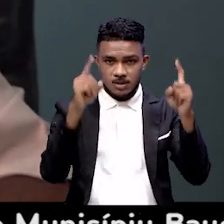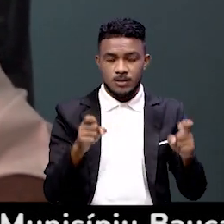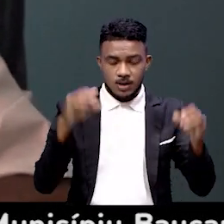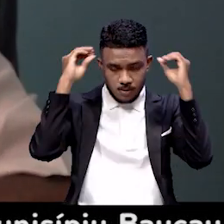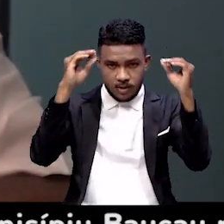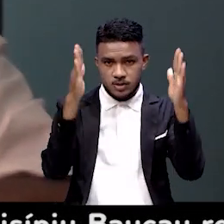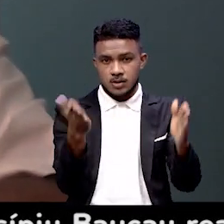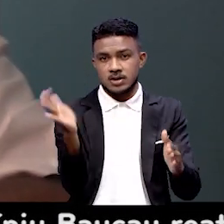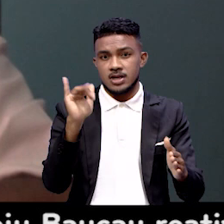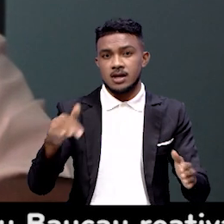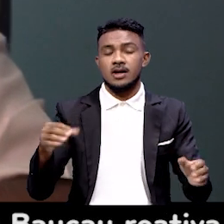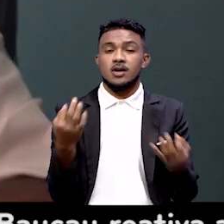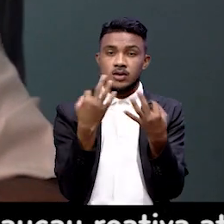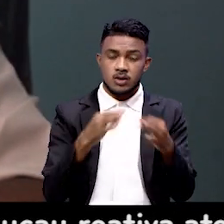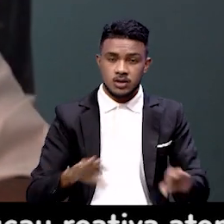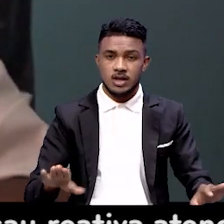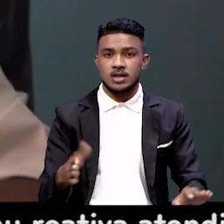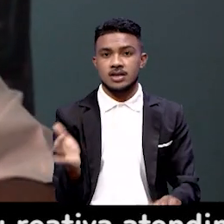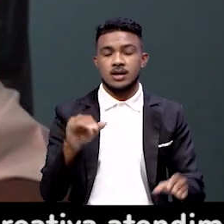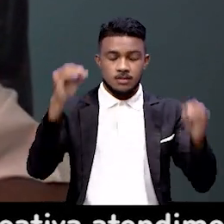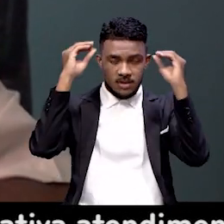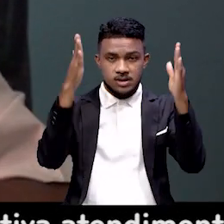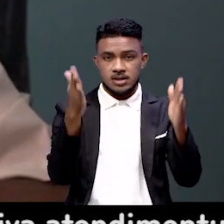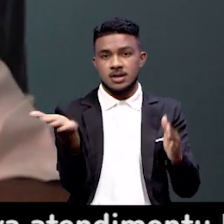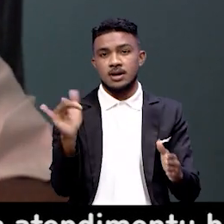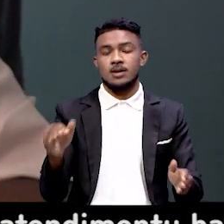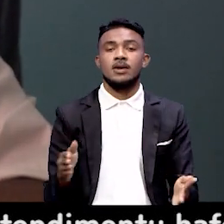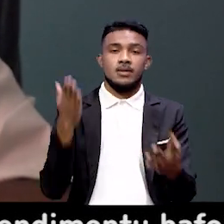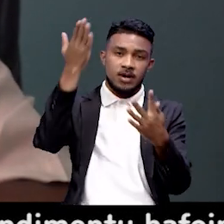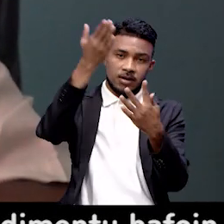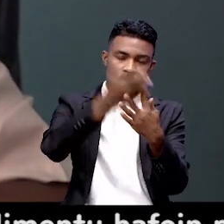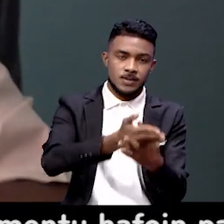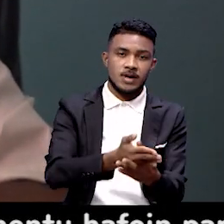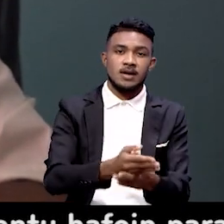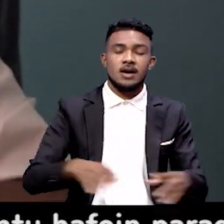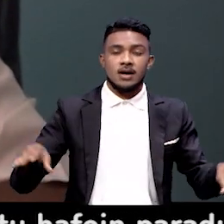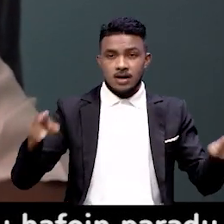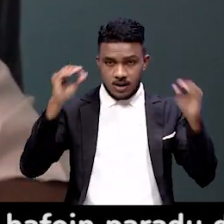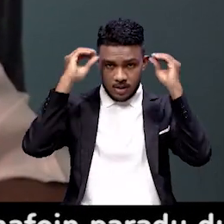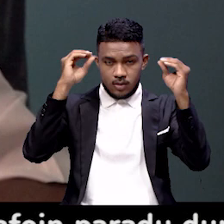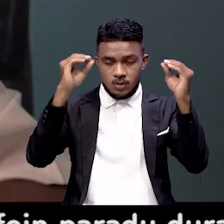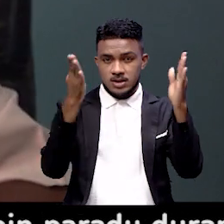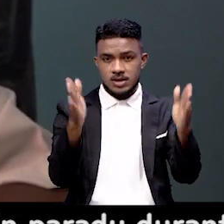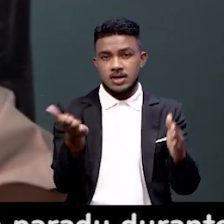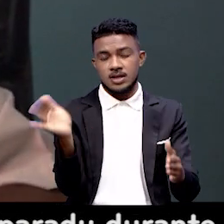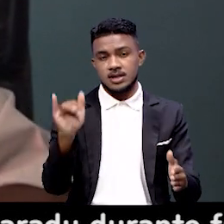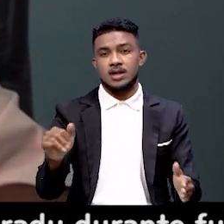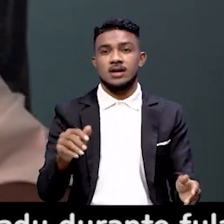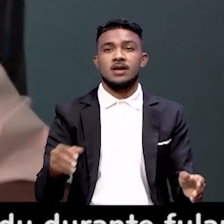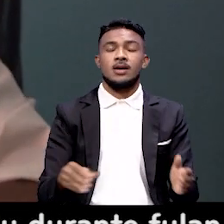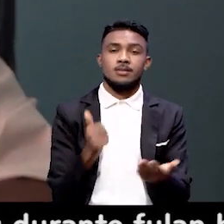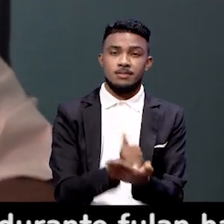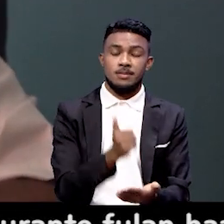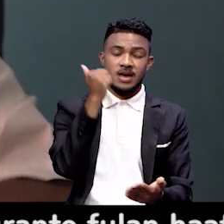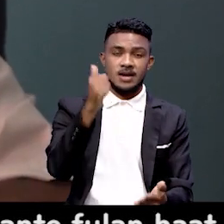ida profesor sira bele hakat ba kategoria profesor senior ba hira sira ultrapasa husi teste.